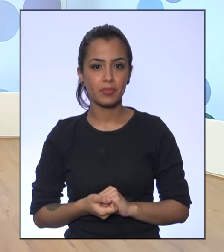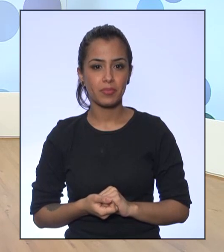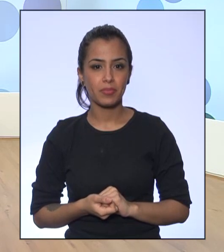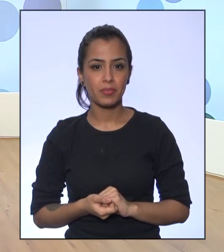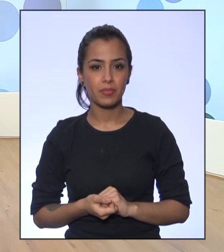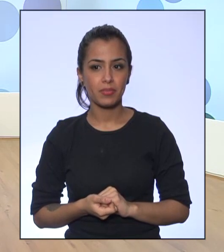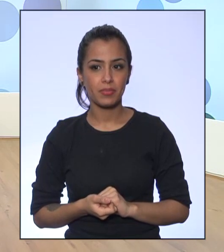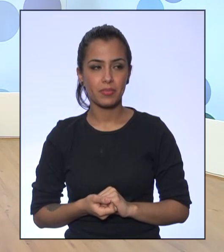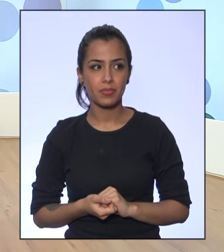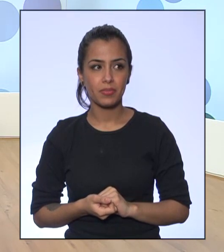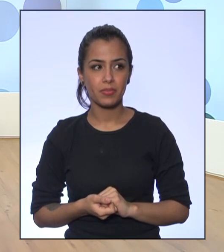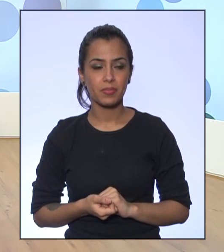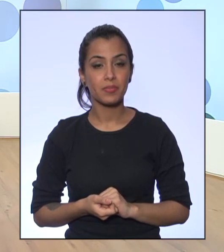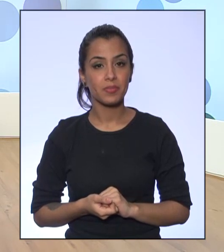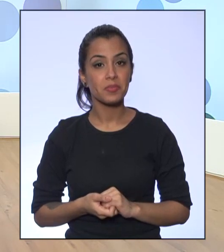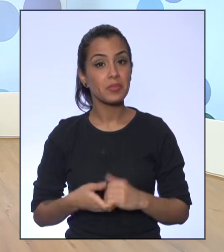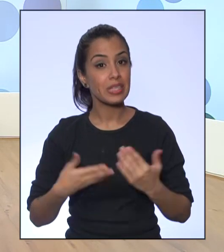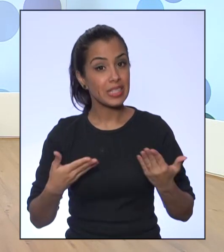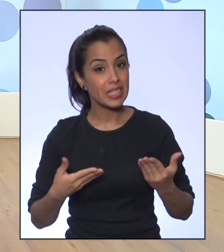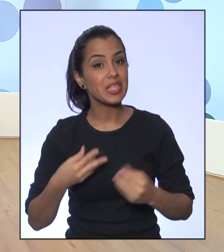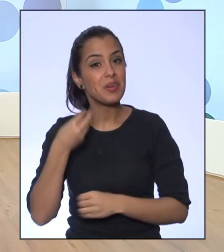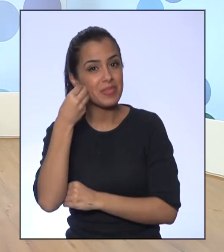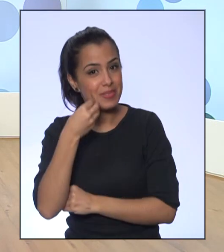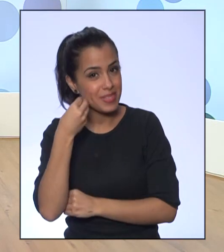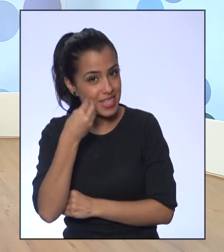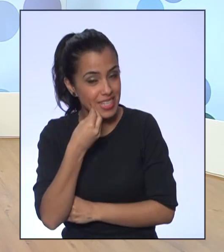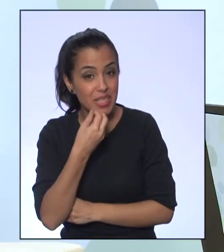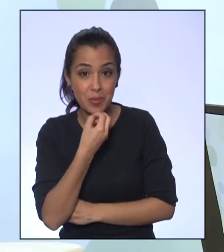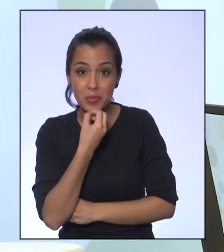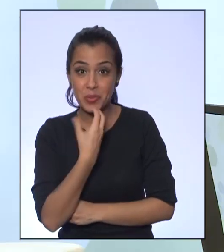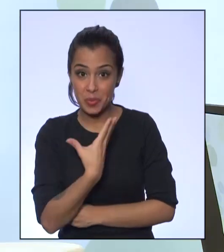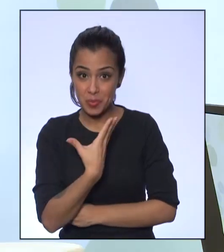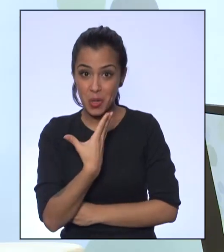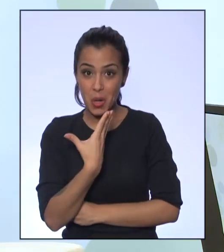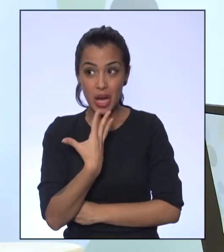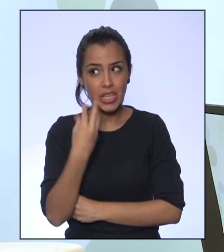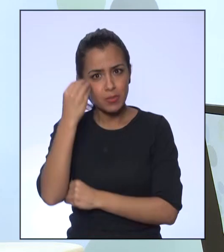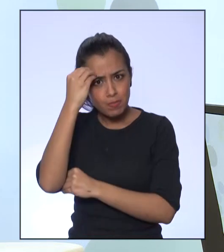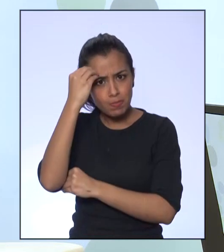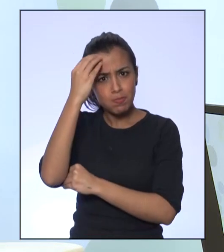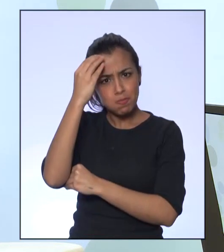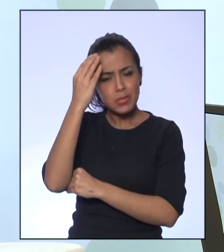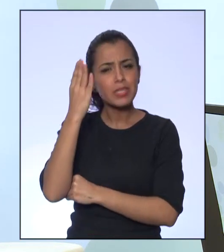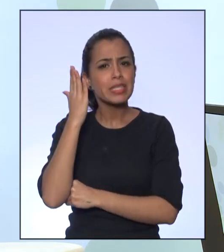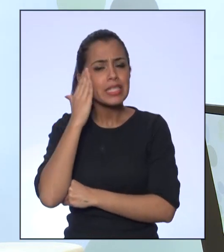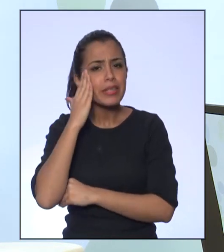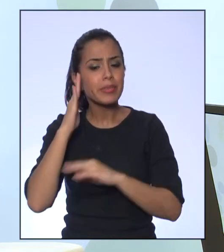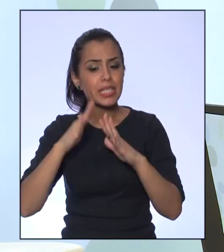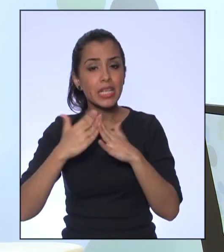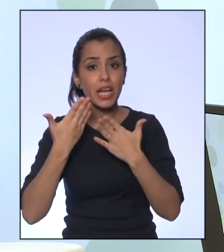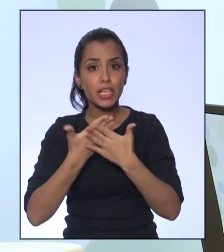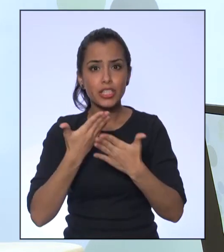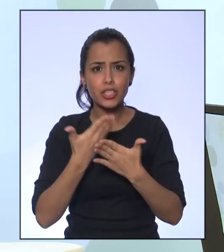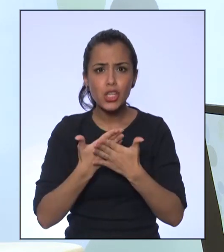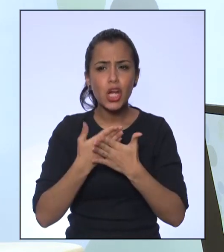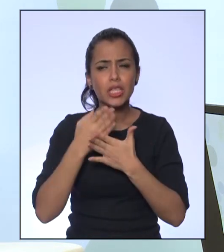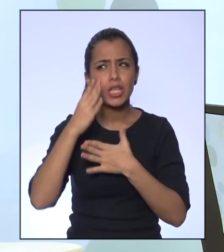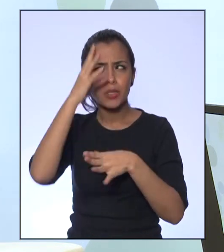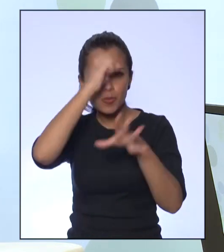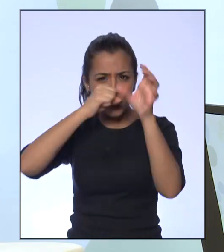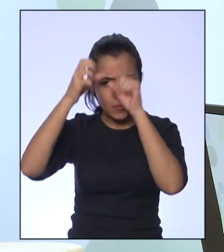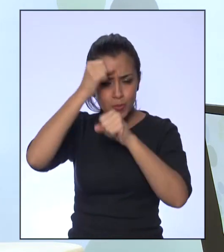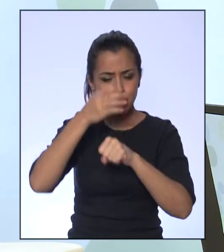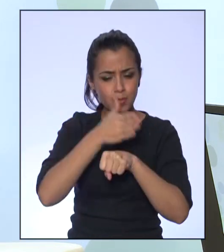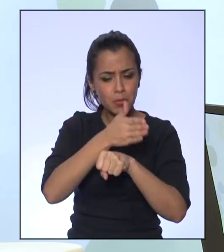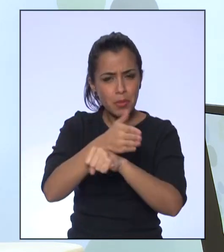Então, é uma experiência muito enriquecedora, né, para a gente. Ver que as escolas estão participando, né, da